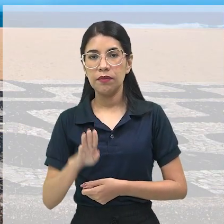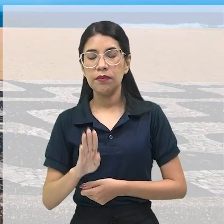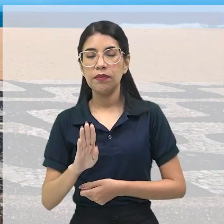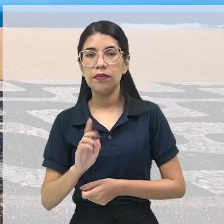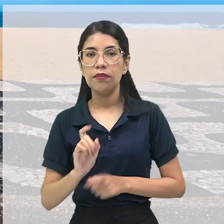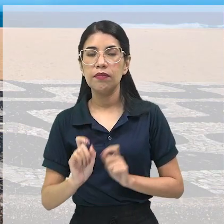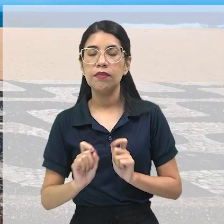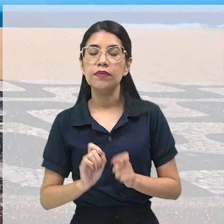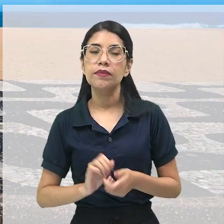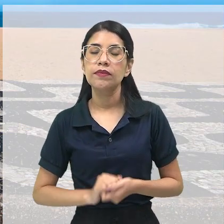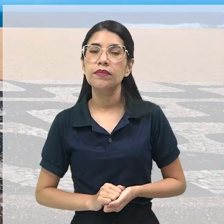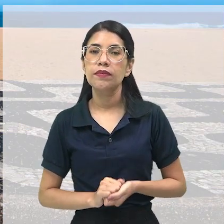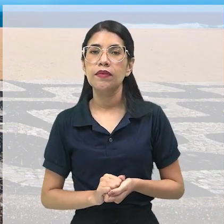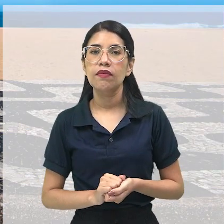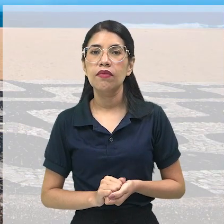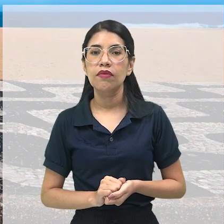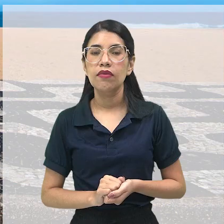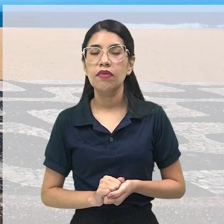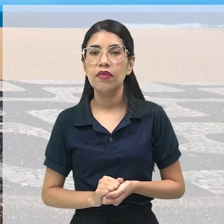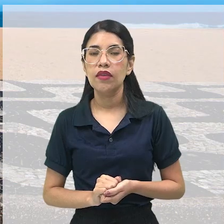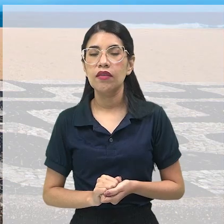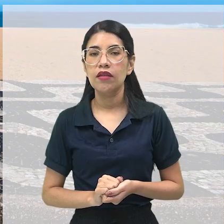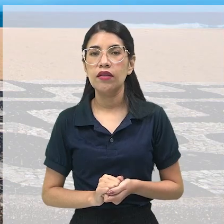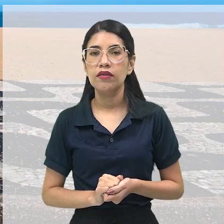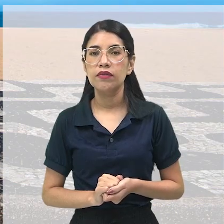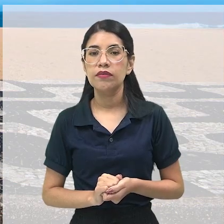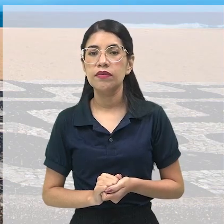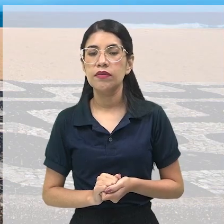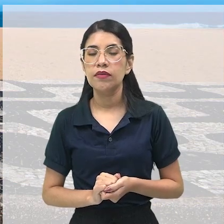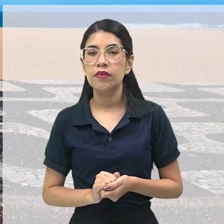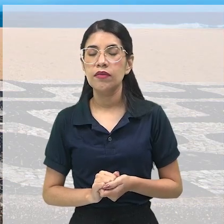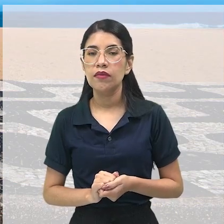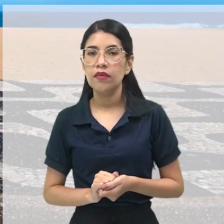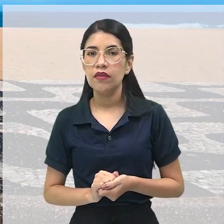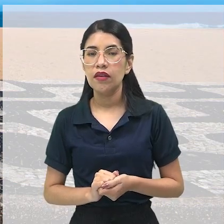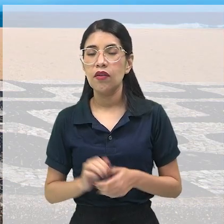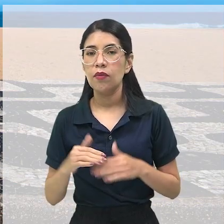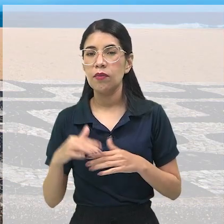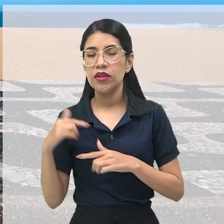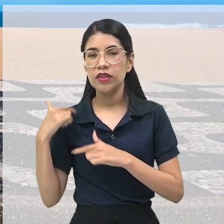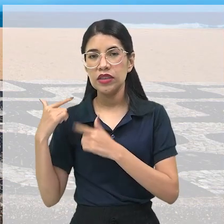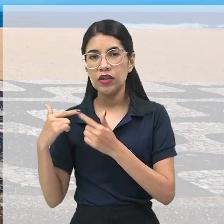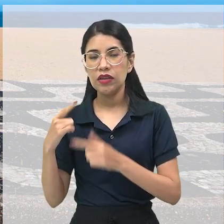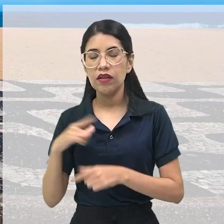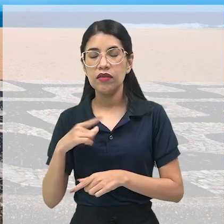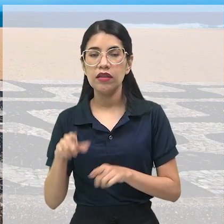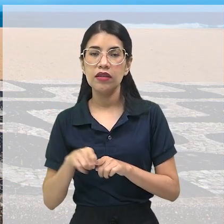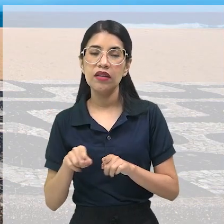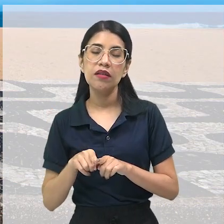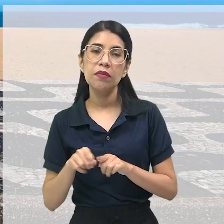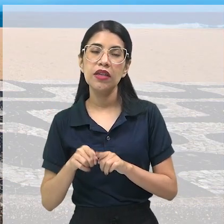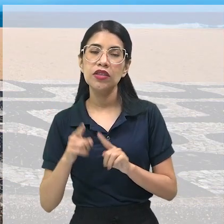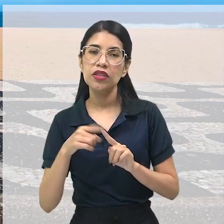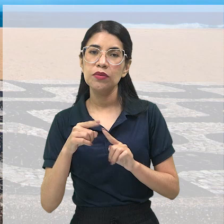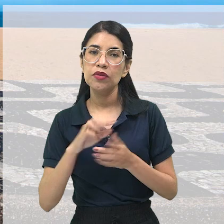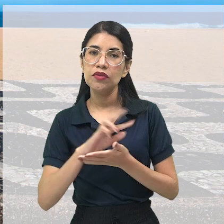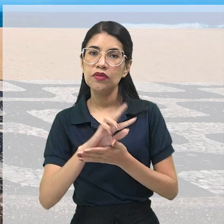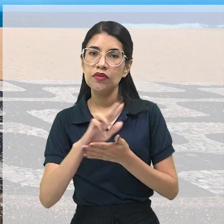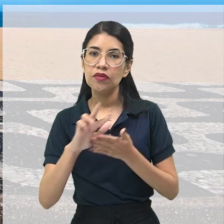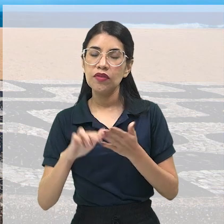música popular brasileira, que é um dos mais ecléticos, que engloba ali uma variedade